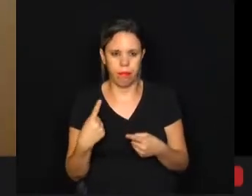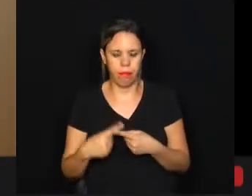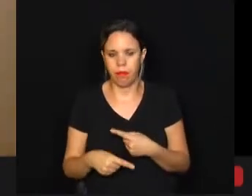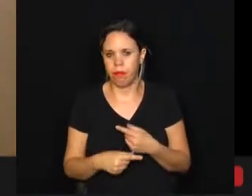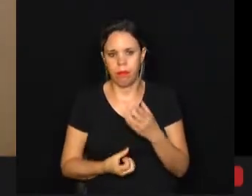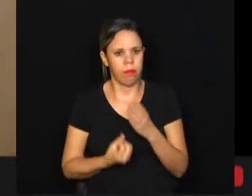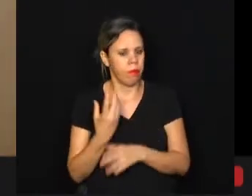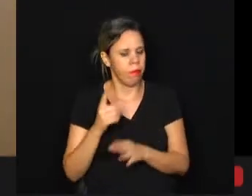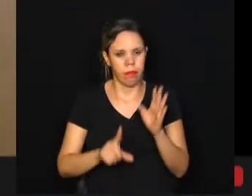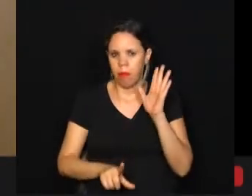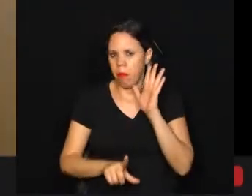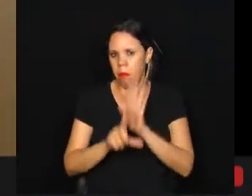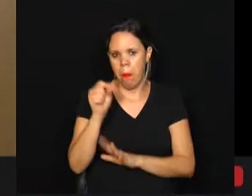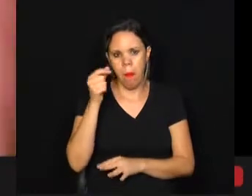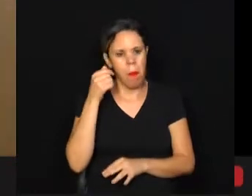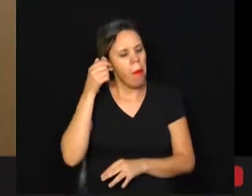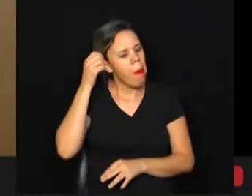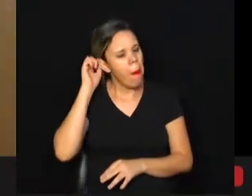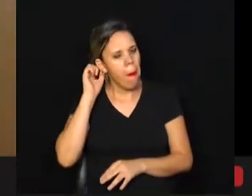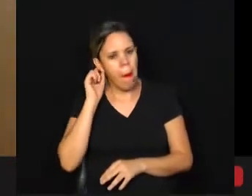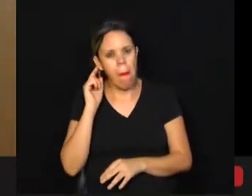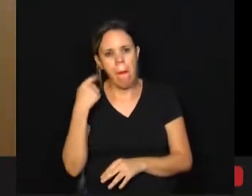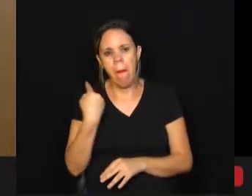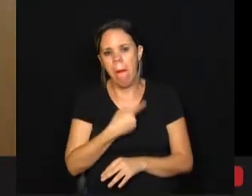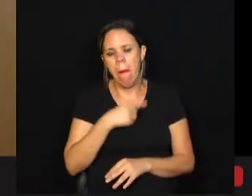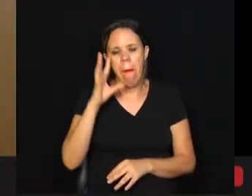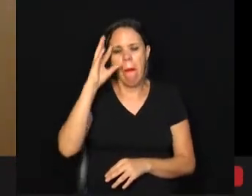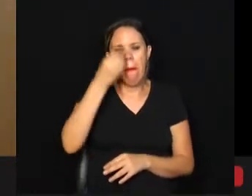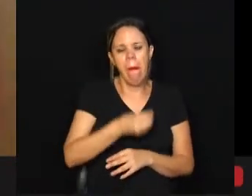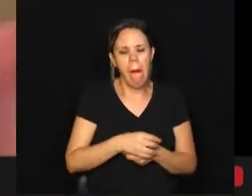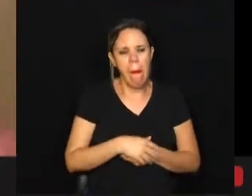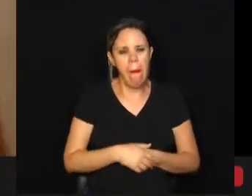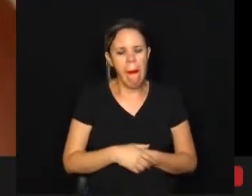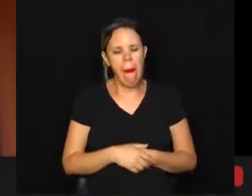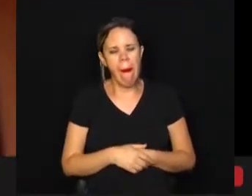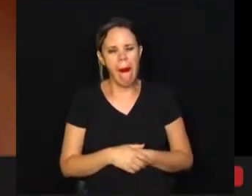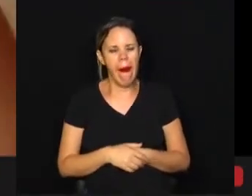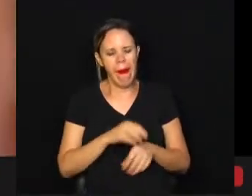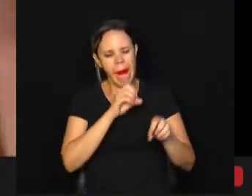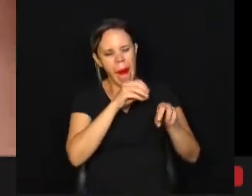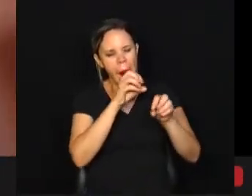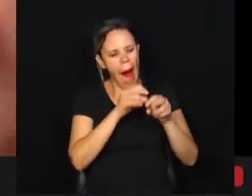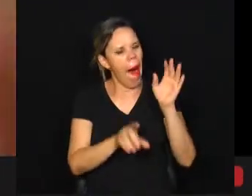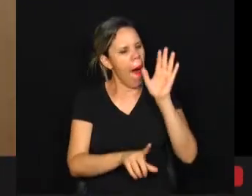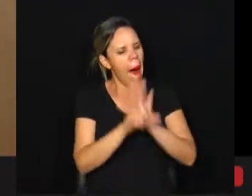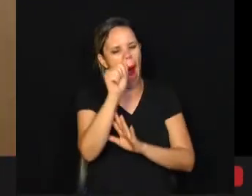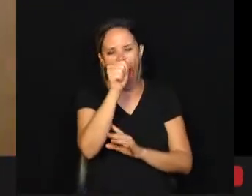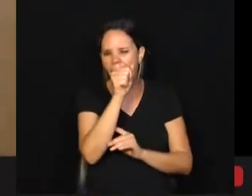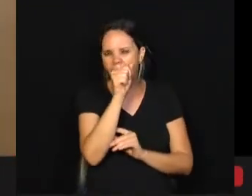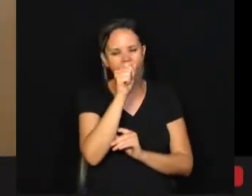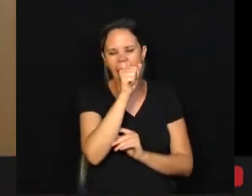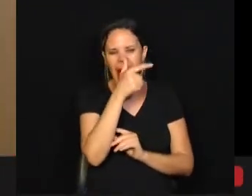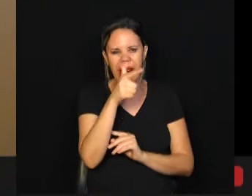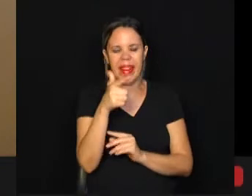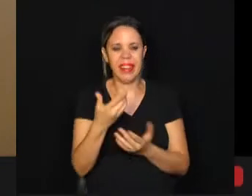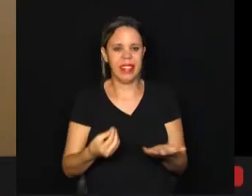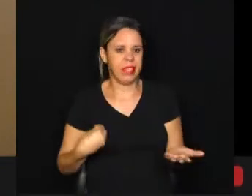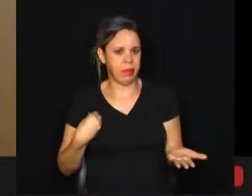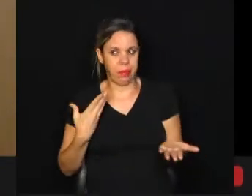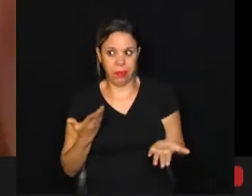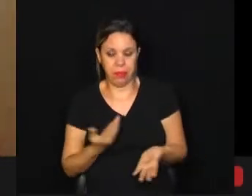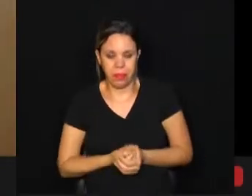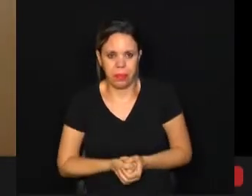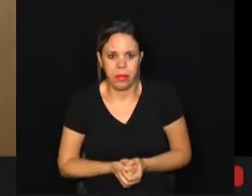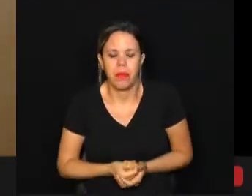gera lucro. É só isso que nós temos que entender. Assim como a educação não gera lucro, ela não existe para isso.